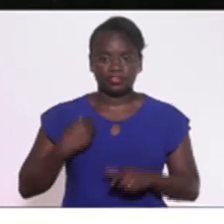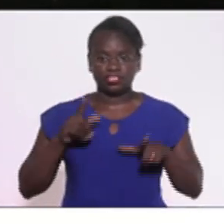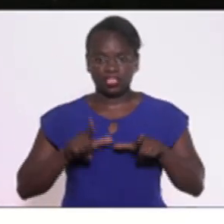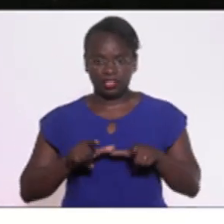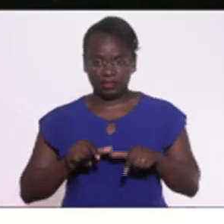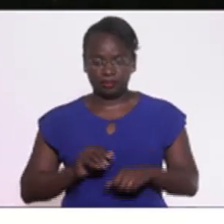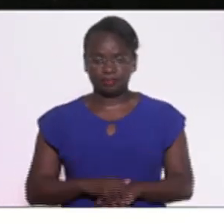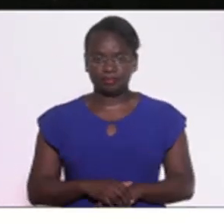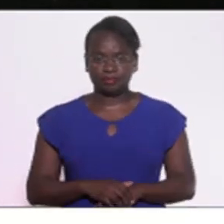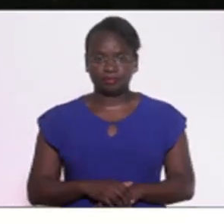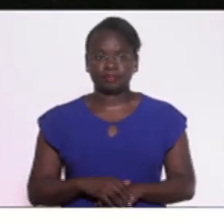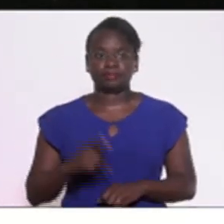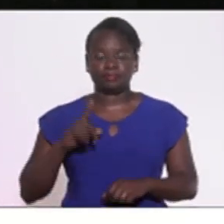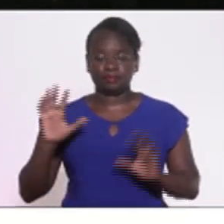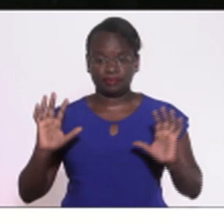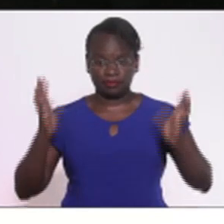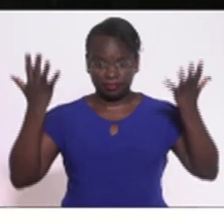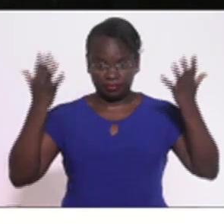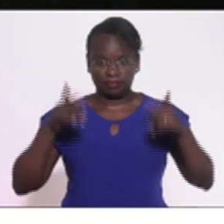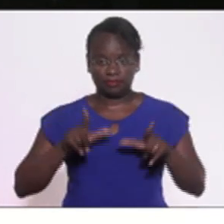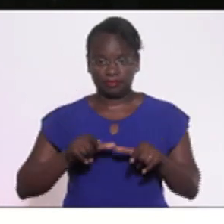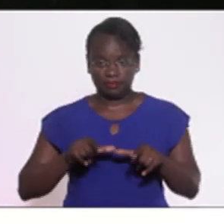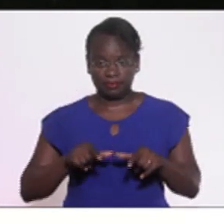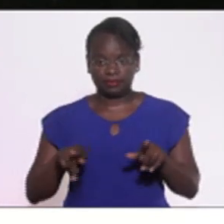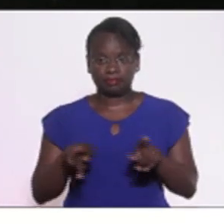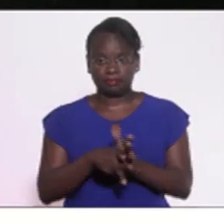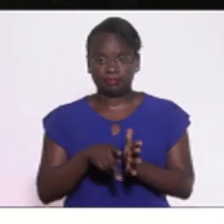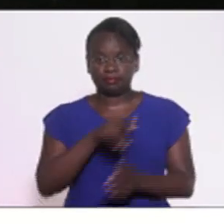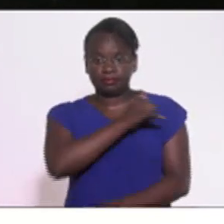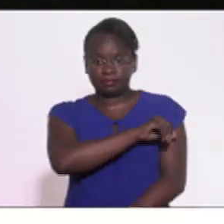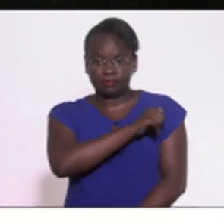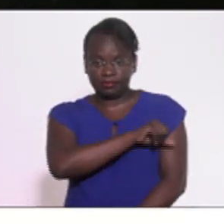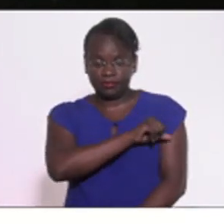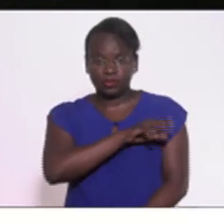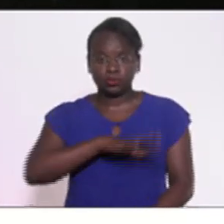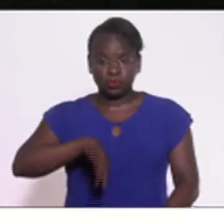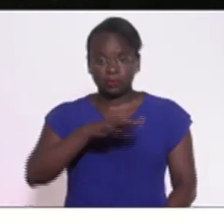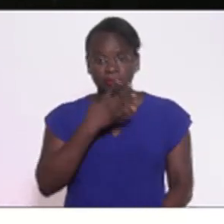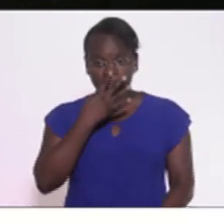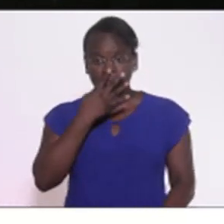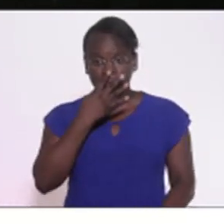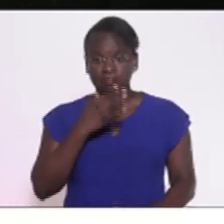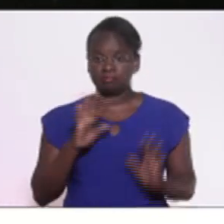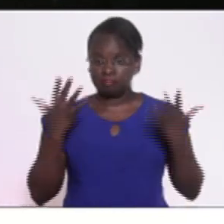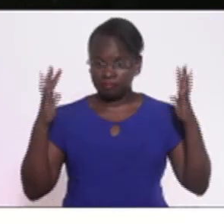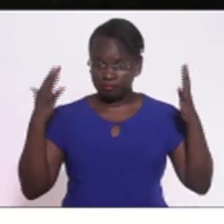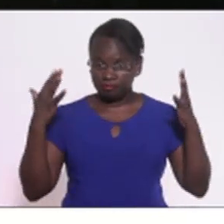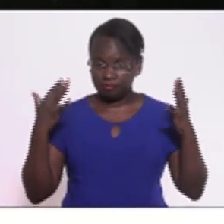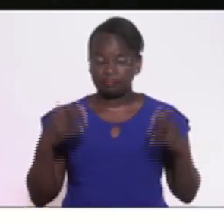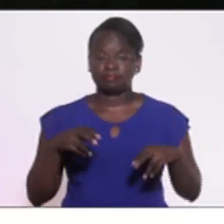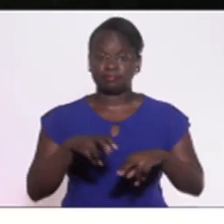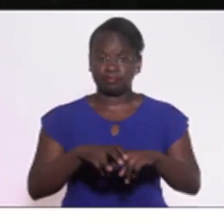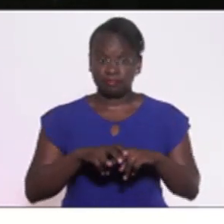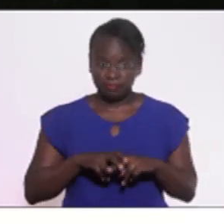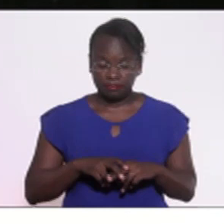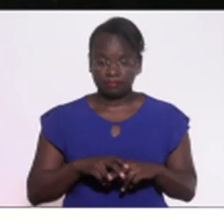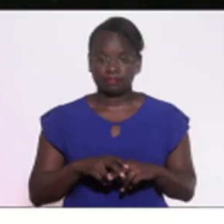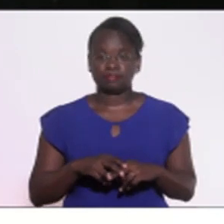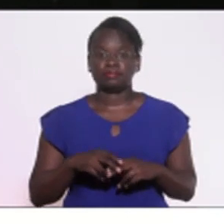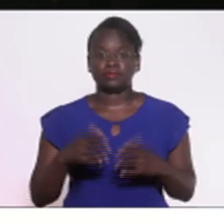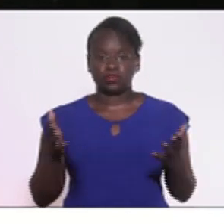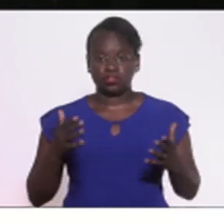Seus feitos para a comunidade judaica e carioca são dignos de louvor e aplausos, e é por isso